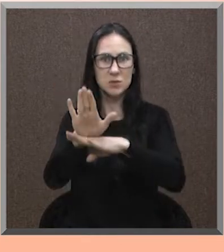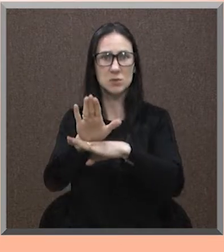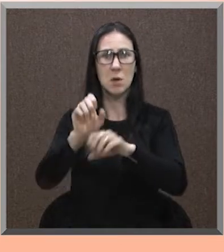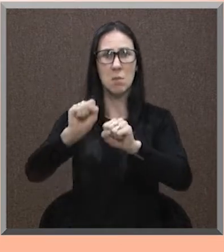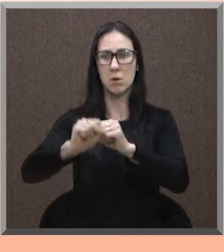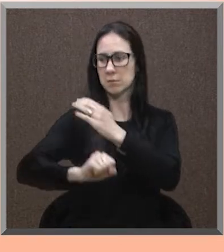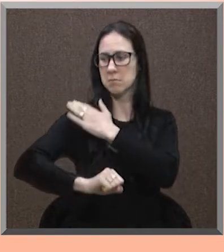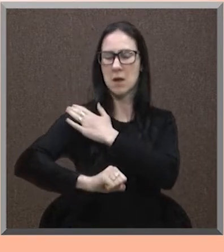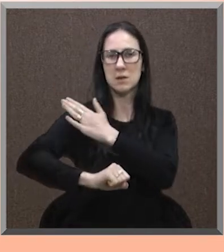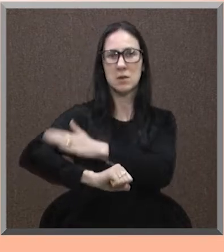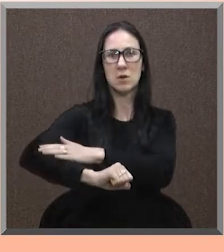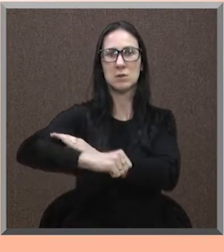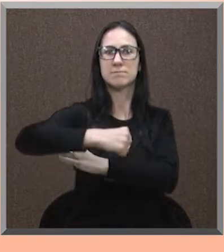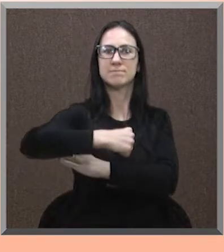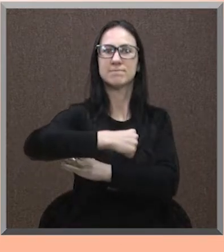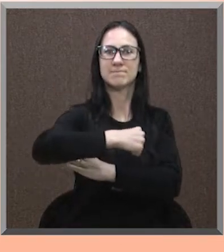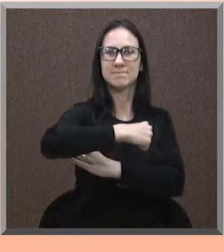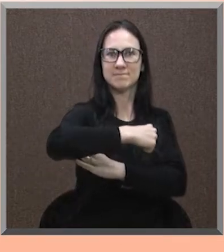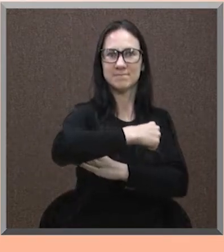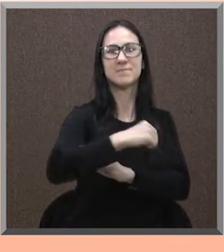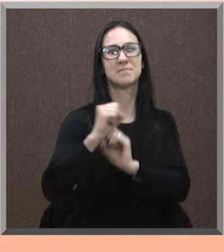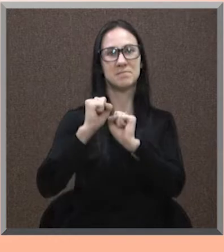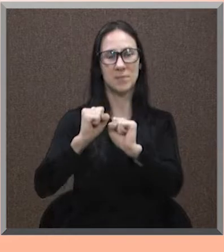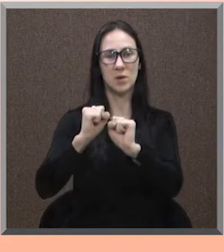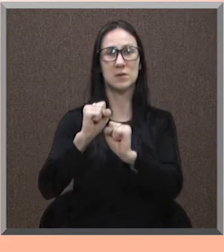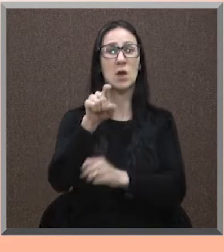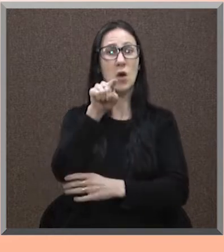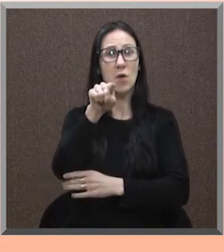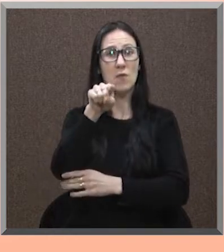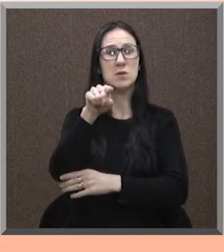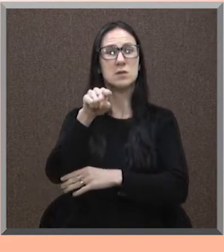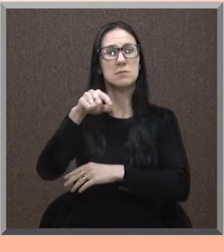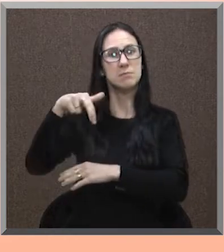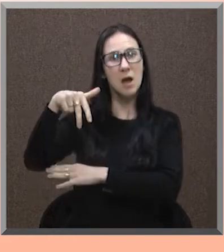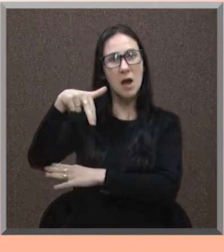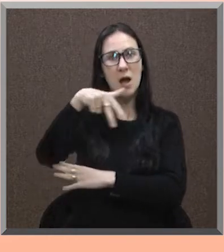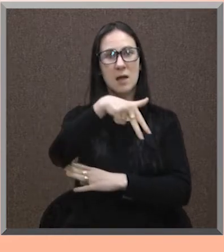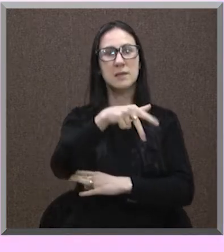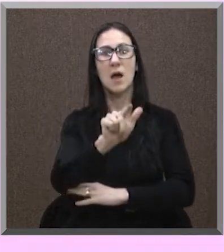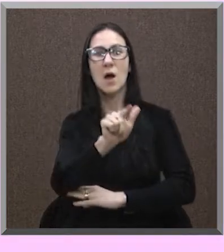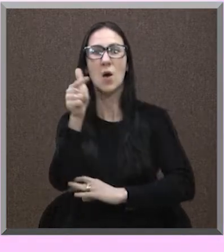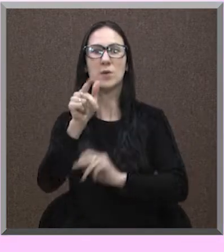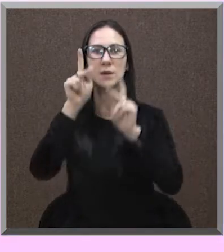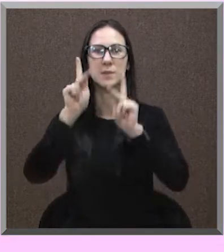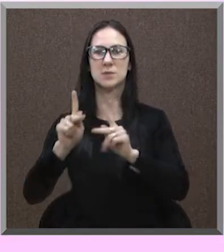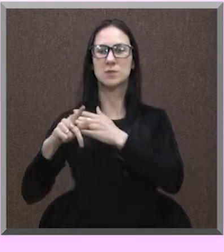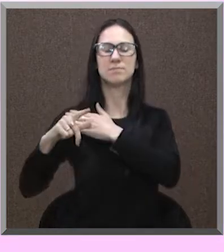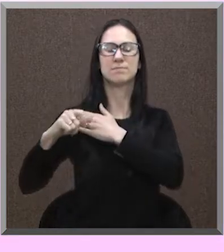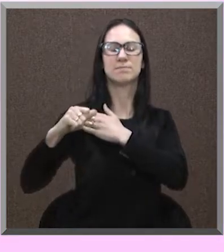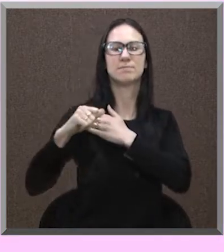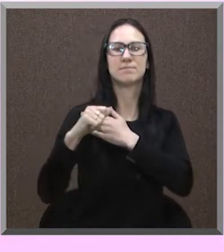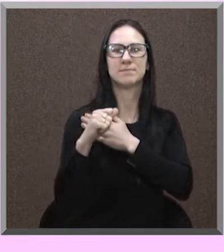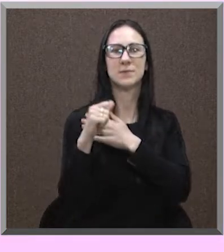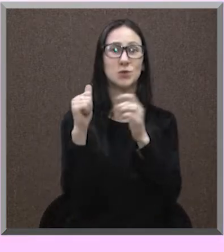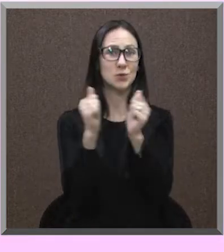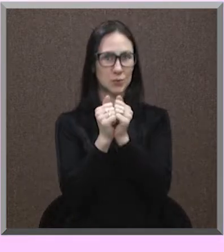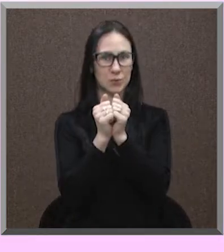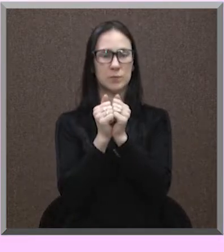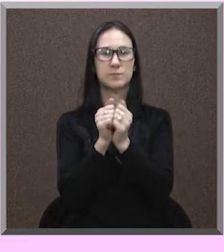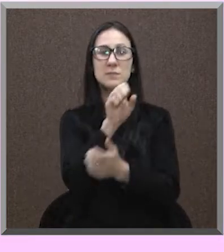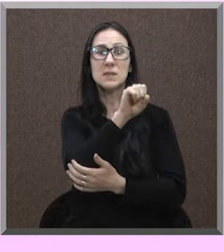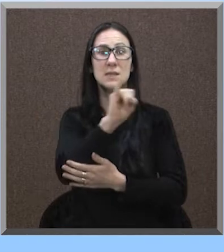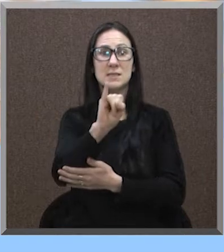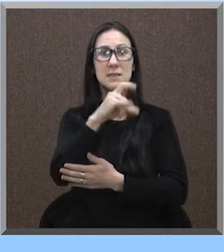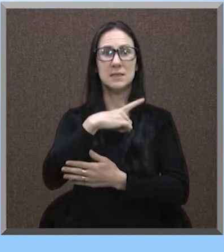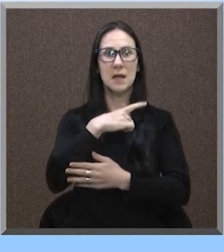ou ombro para que ela segure. Aí, enquanto você anda, ela acompanha o movimento do seu corpo. Avise sempre que tiver algum obstáculo